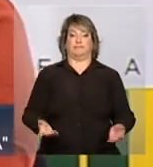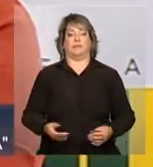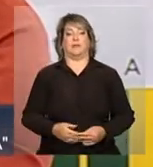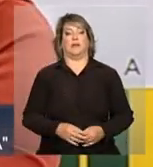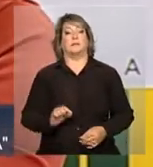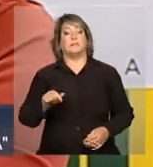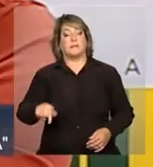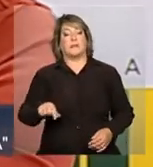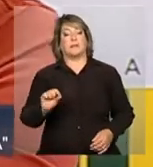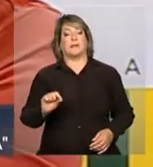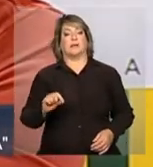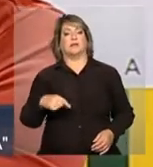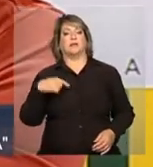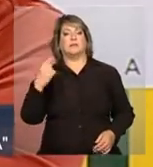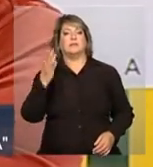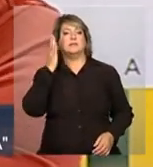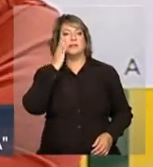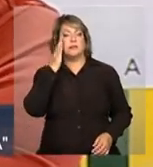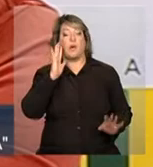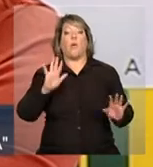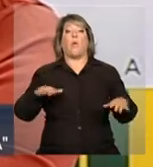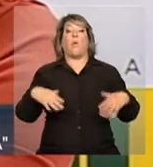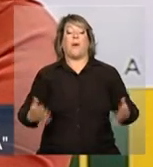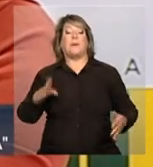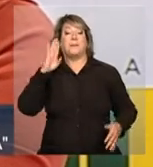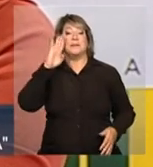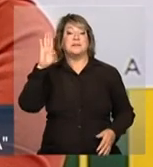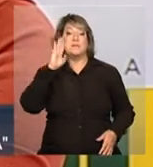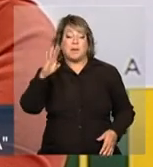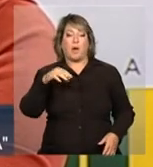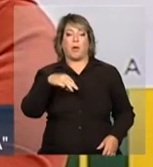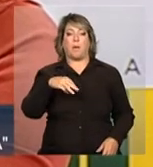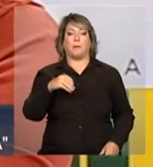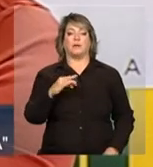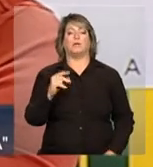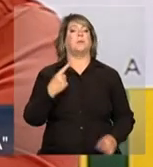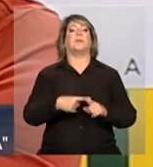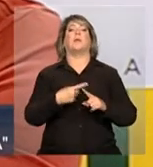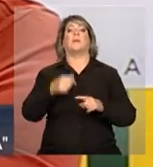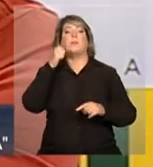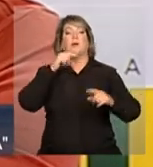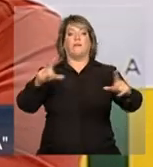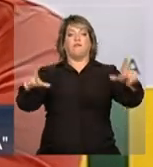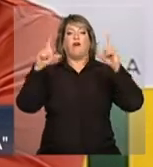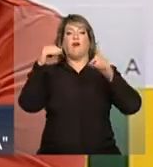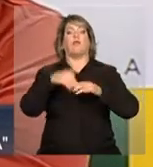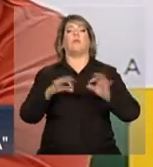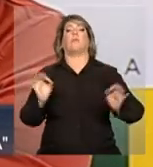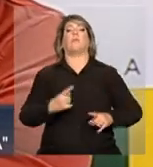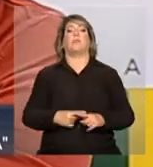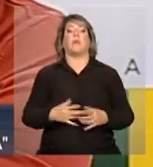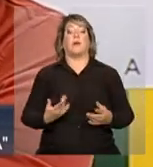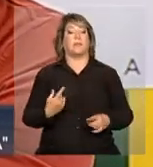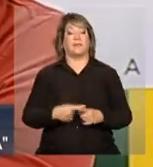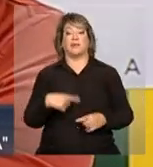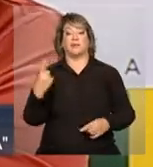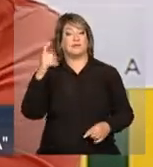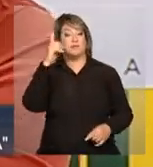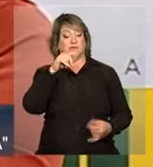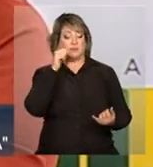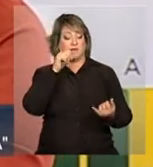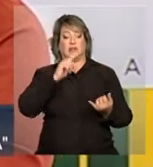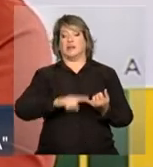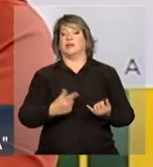iniciativa de saber qual é um dos principais motivos por que a mulher não se candidata, já é difícil, a dificuldade, ela não